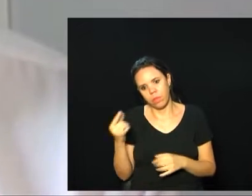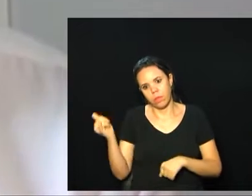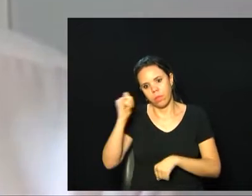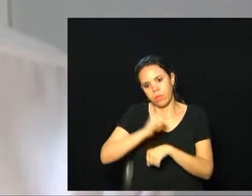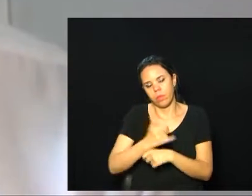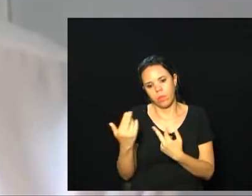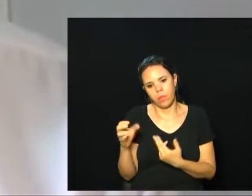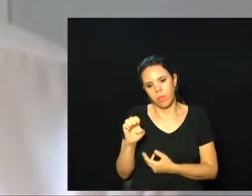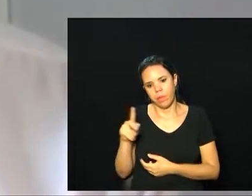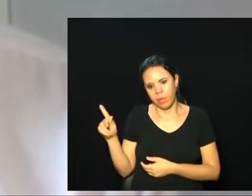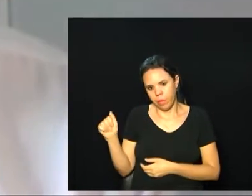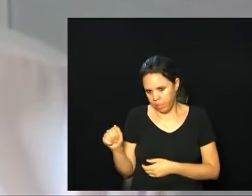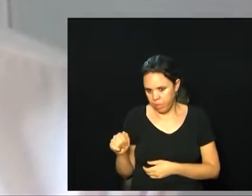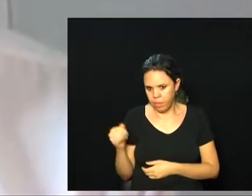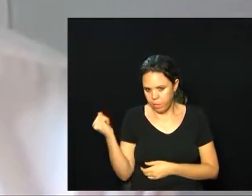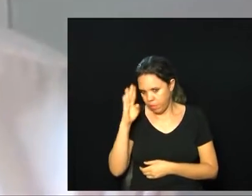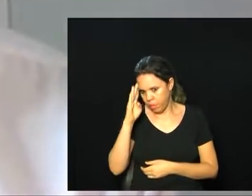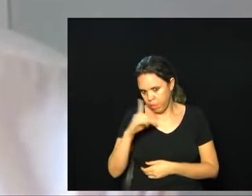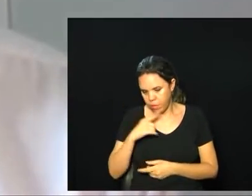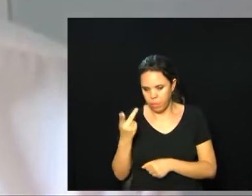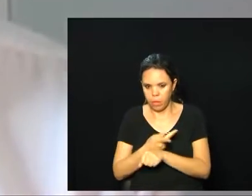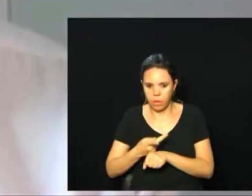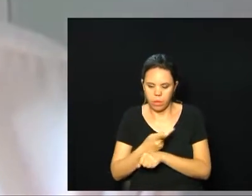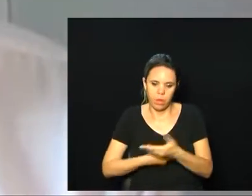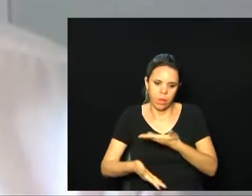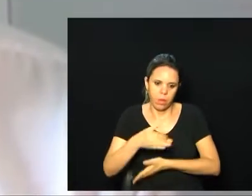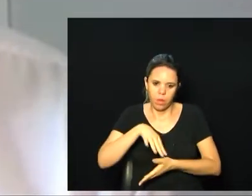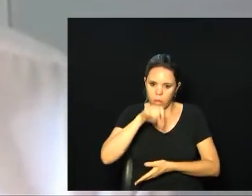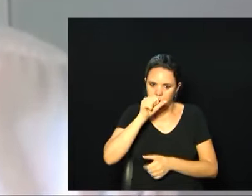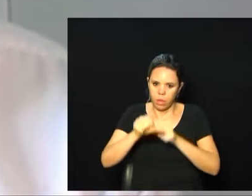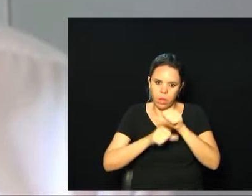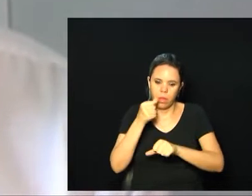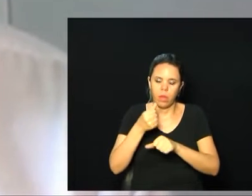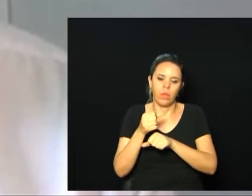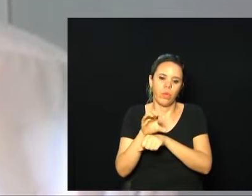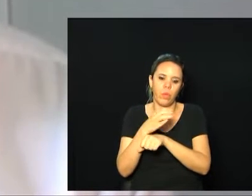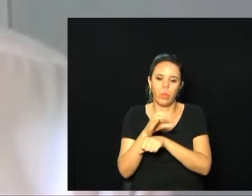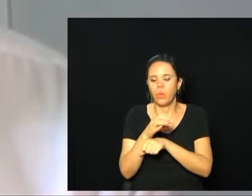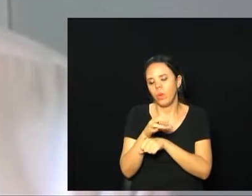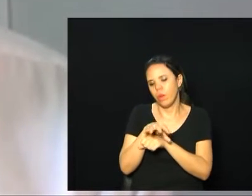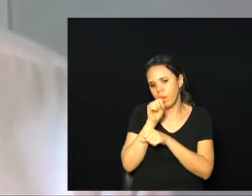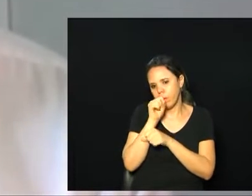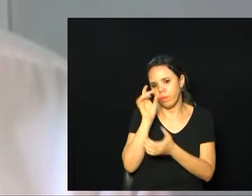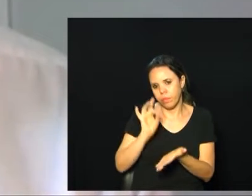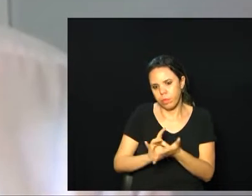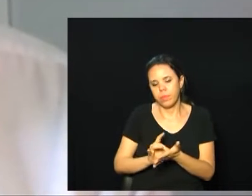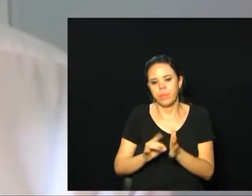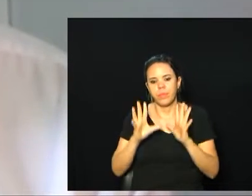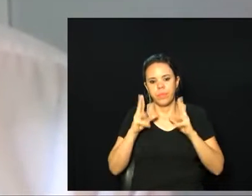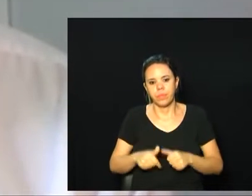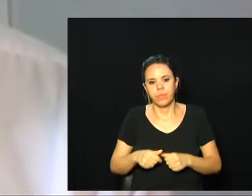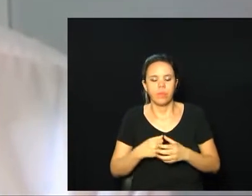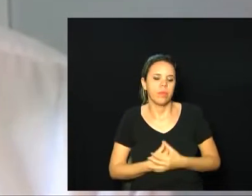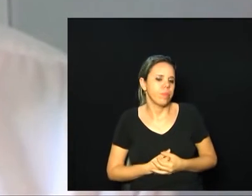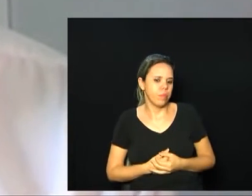exemplo, filtros EPA. Então, é fundamental que você procure isso. A troca do ar, ela é muito mais efetiva, propriamente, do que a limpeza de